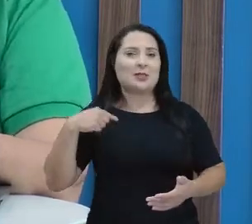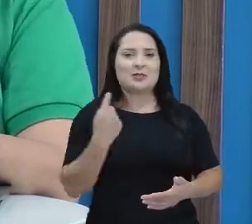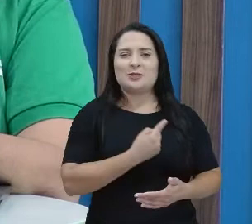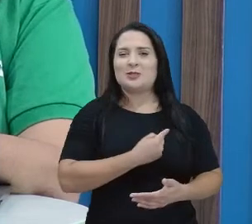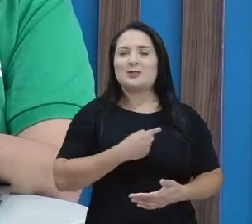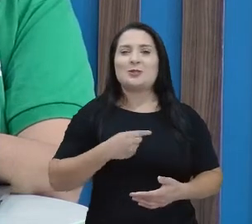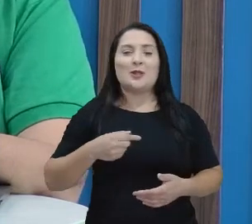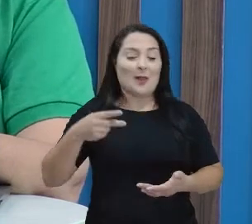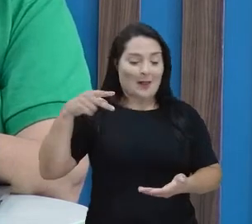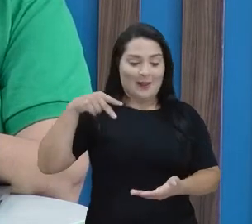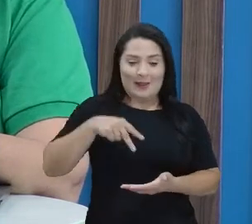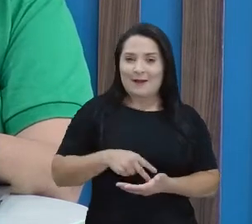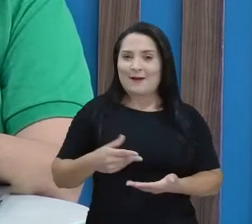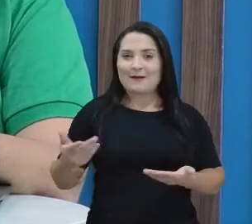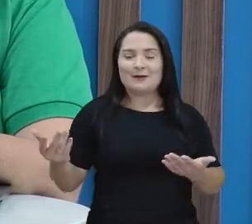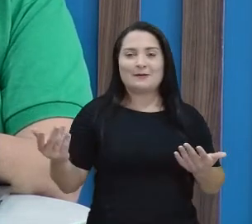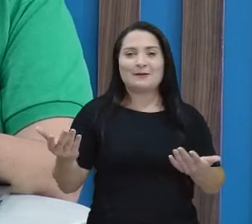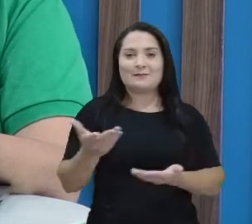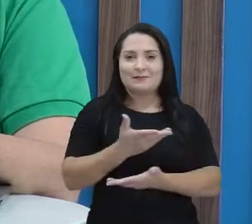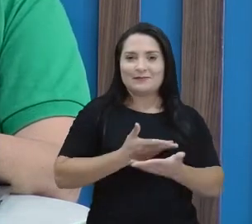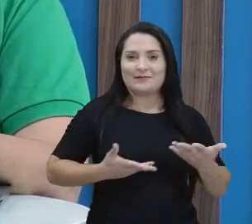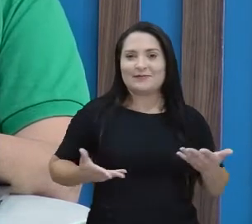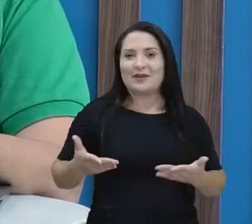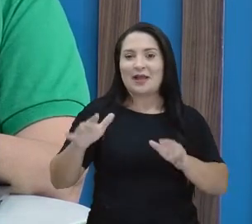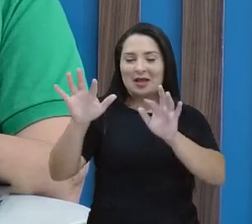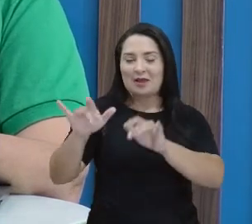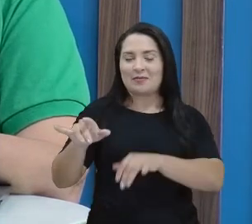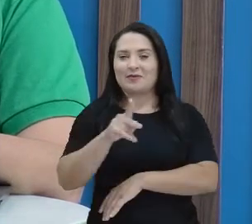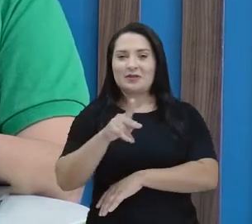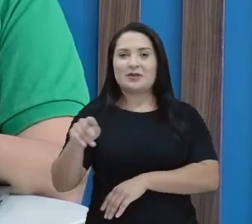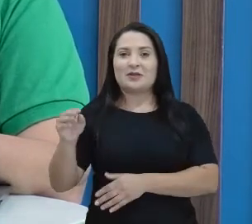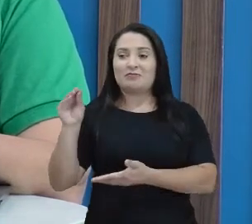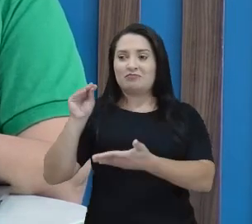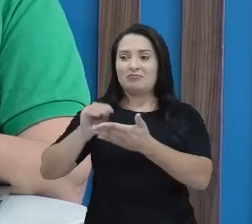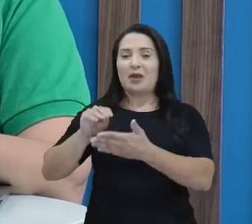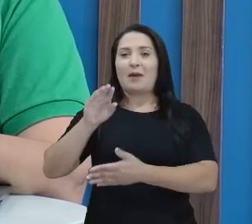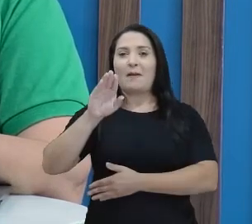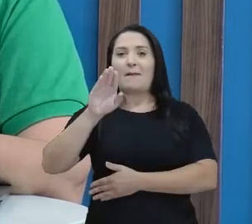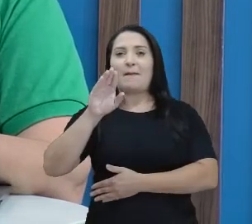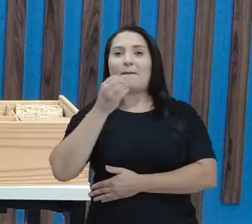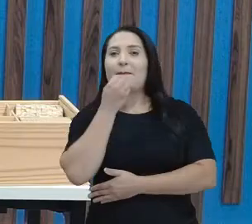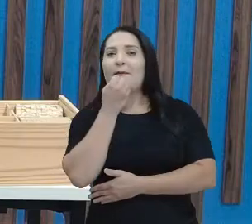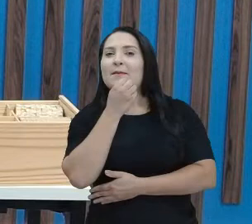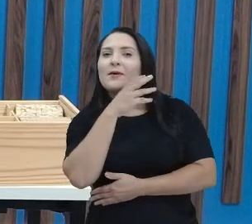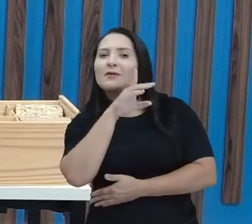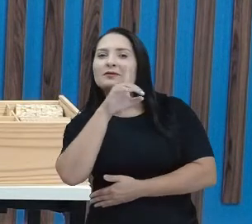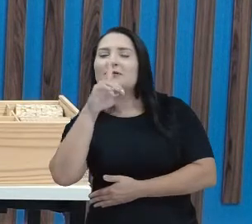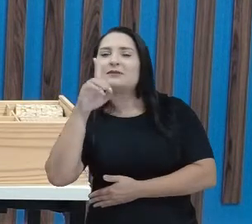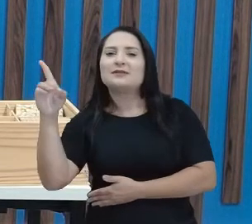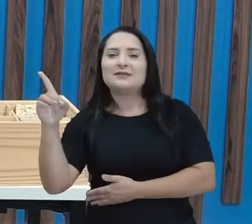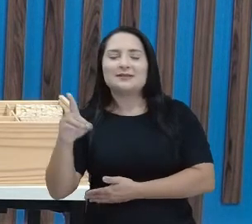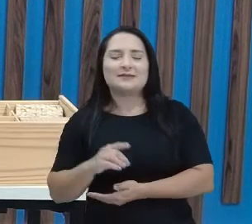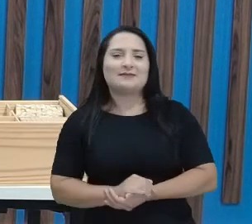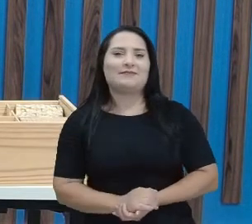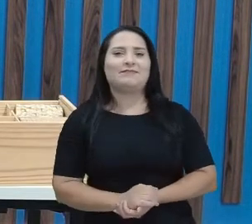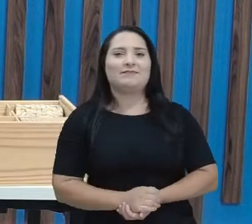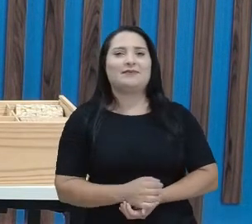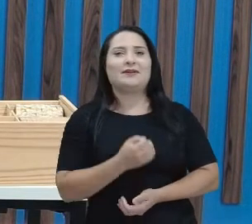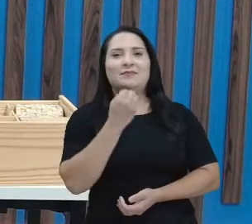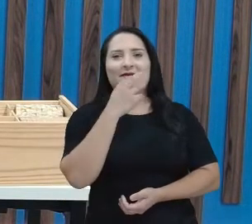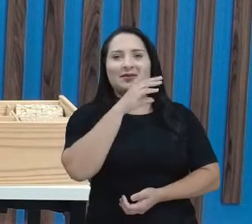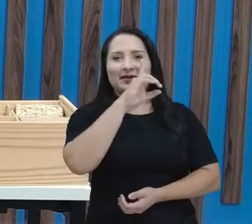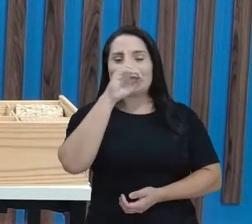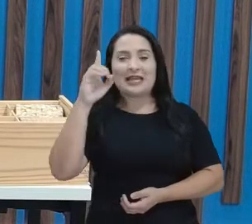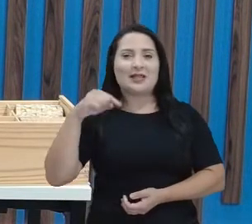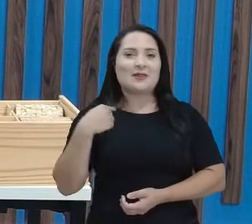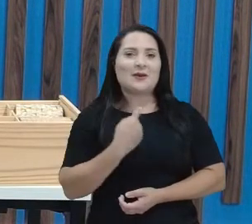Esté, e não se preocupe, ela mandou bom dia. Olha aí. Bom dia, professora Esté. Espero que você retorne o mais